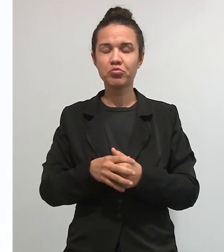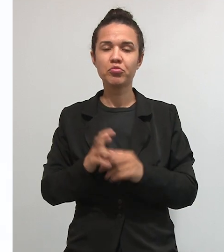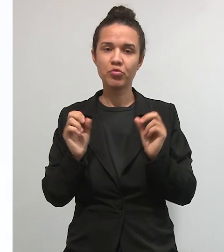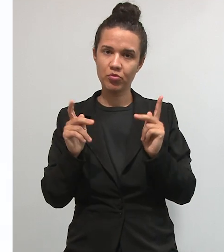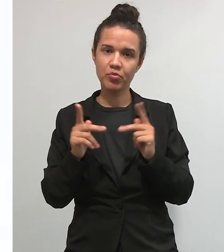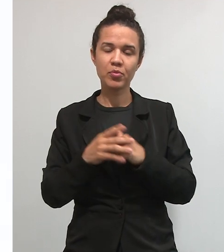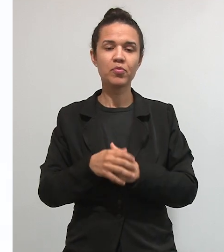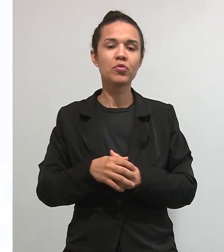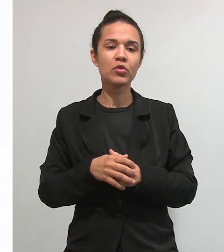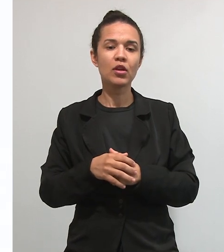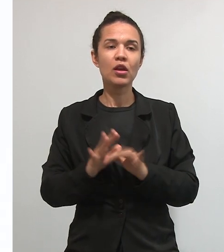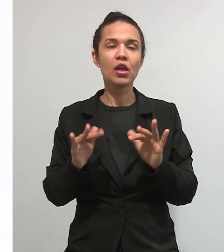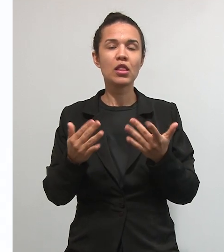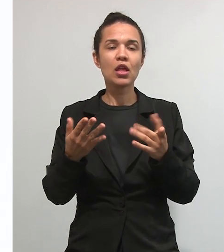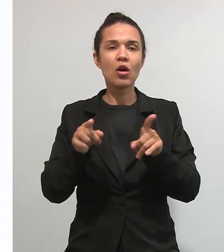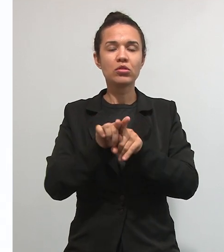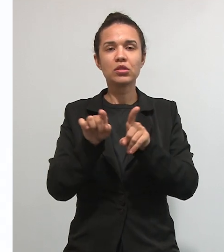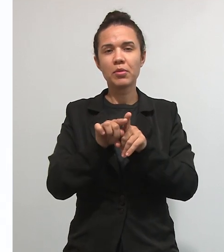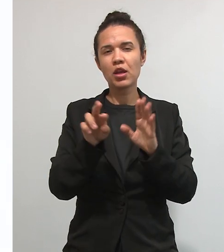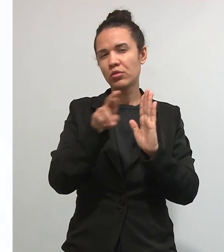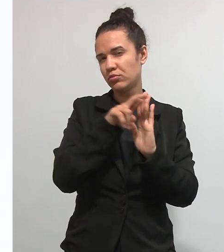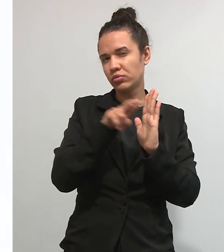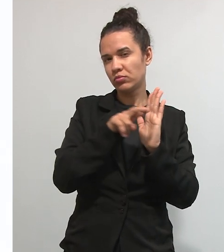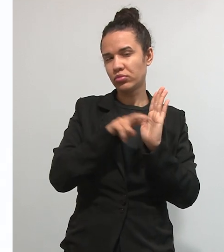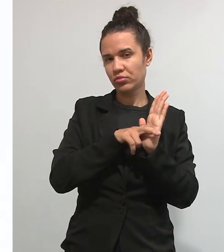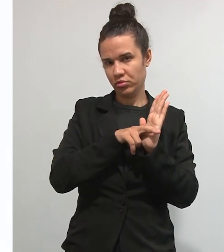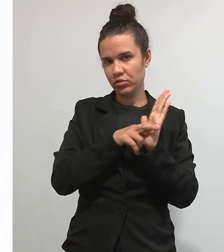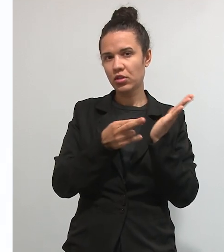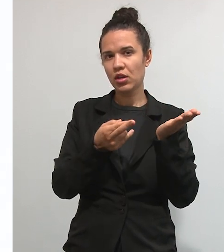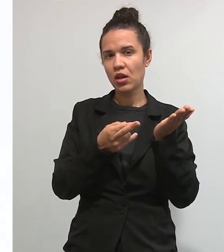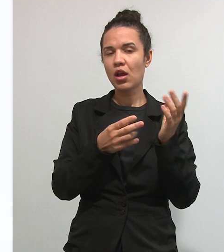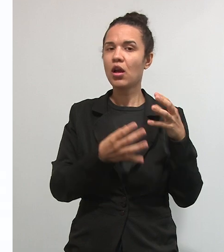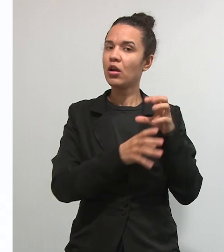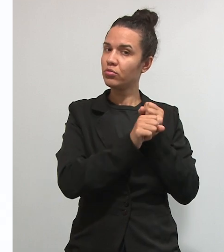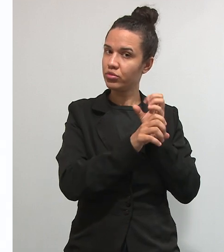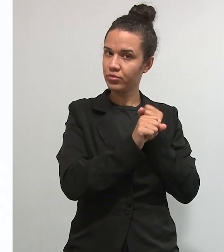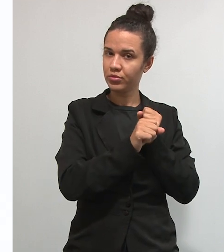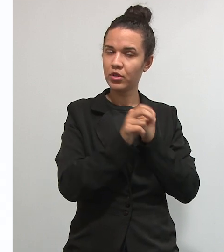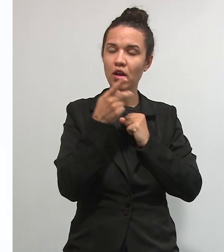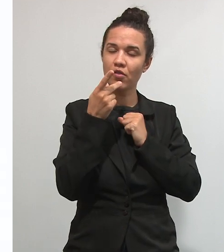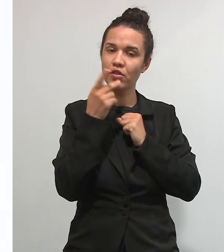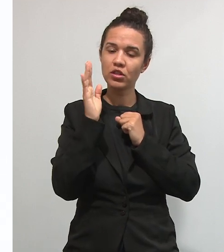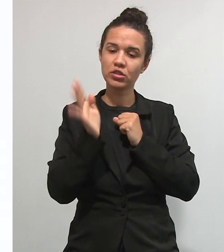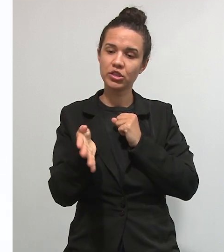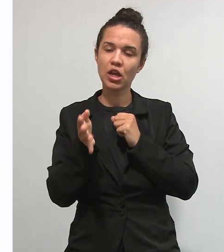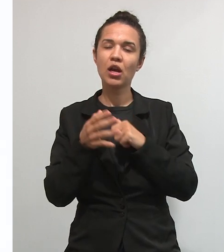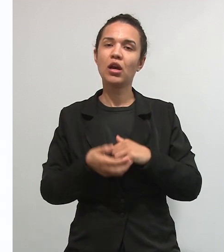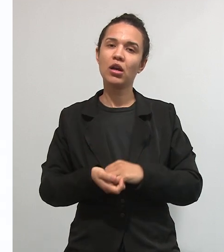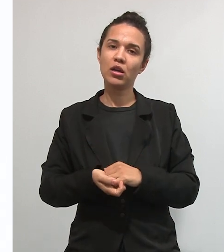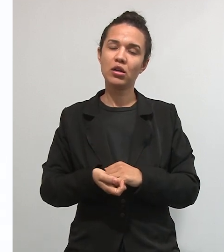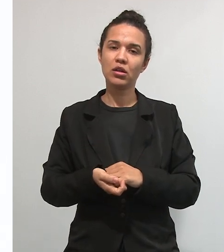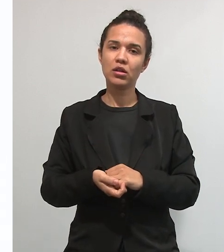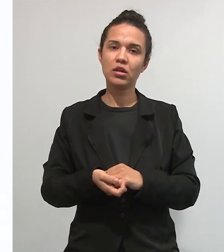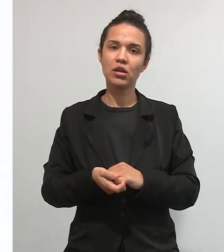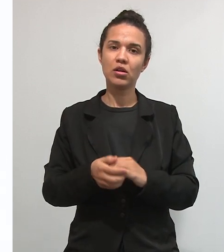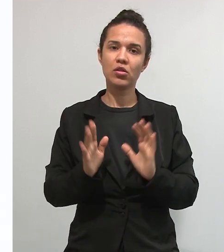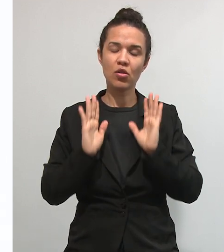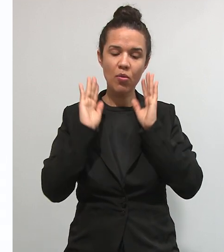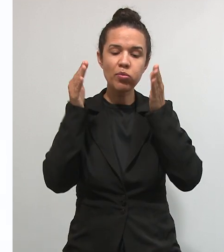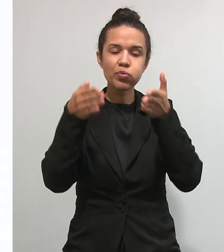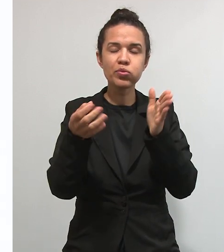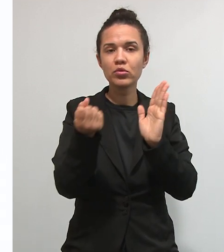Bom, e quanto ao regime contábil, nós já falamos que na contabilidade aqui, com